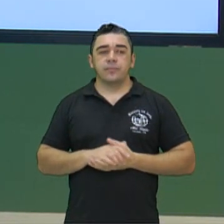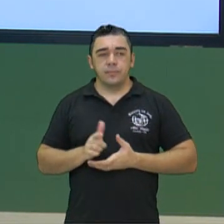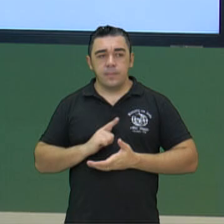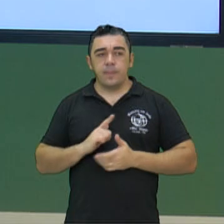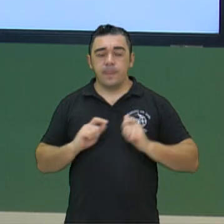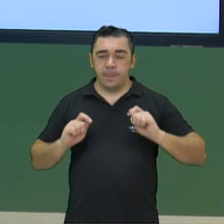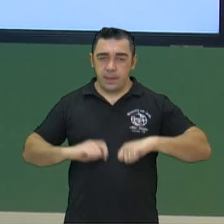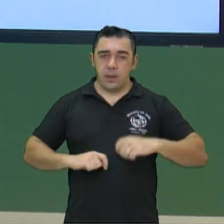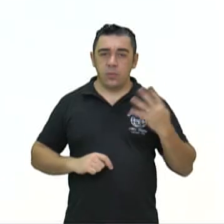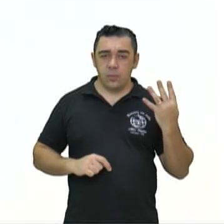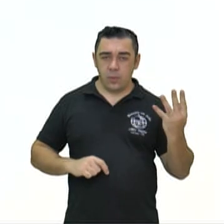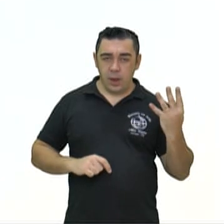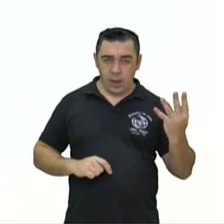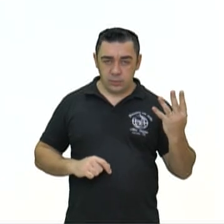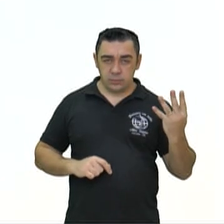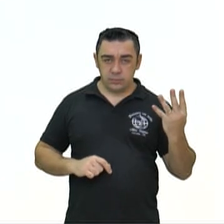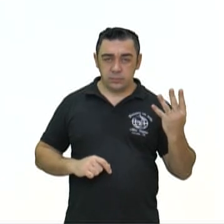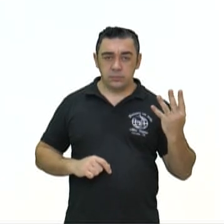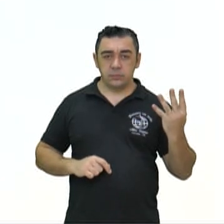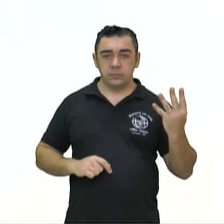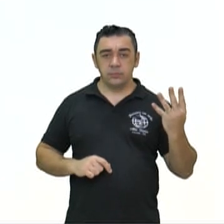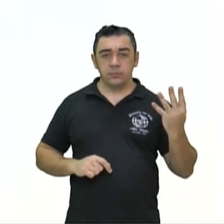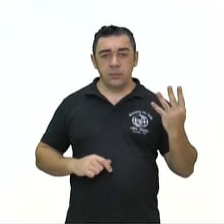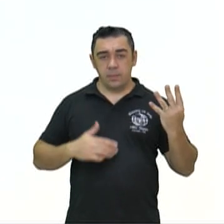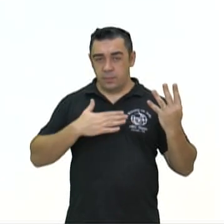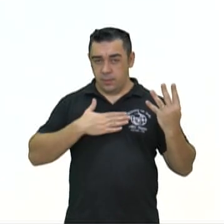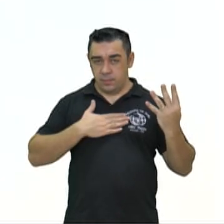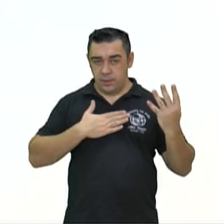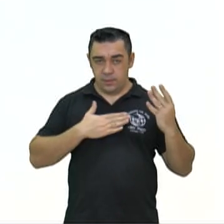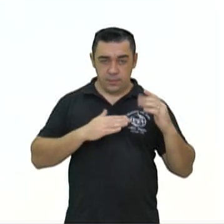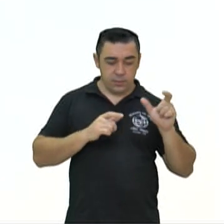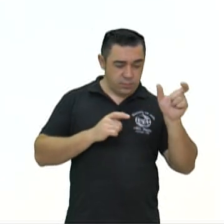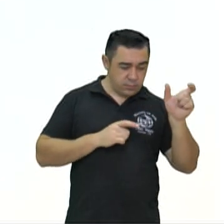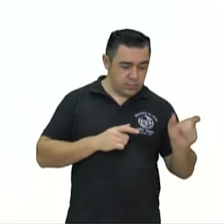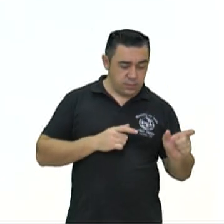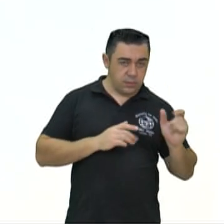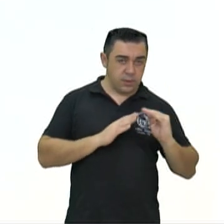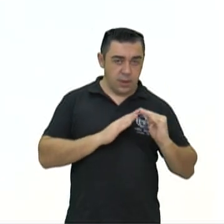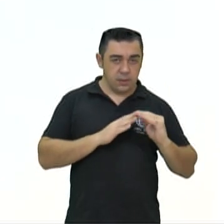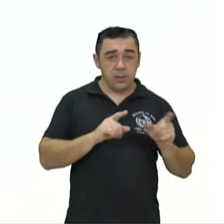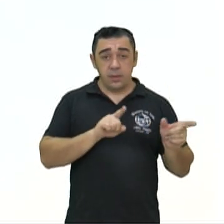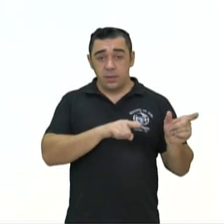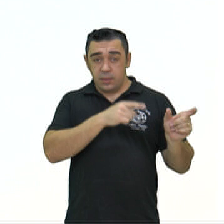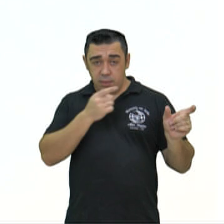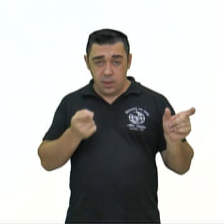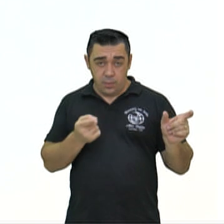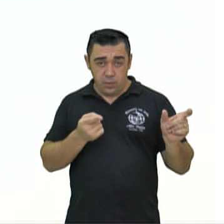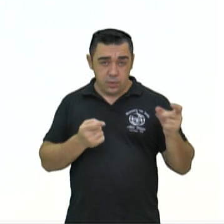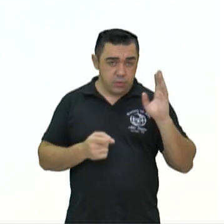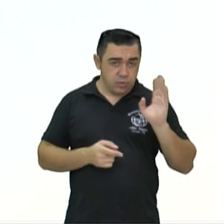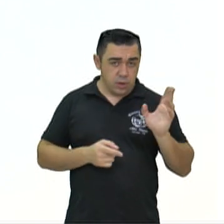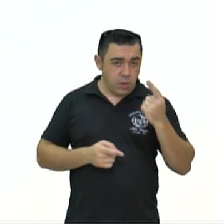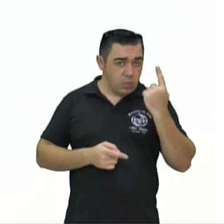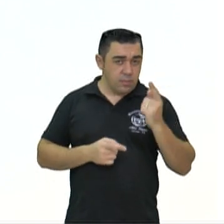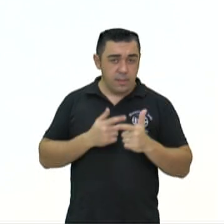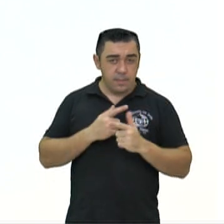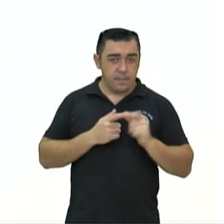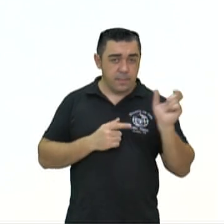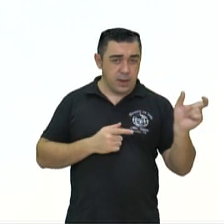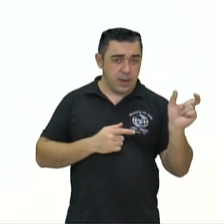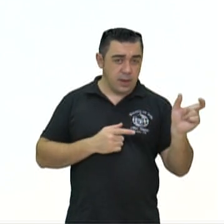4 possibilidades para a minha primeira casinha. E depois, se eu usei uma palavra